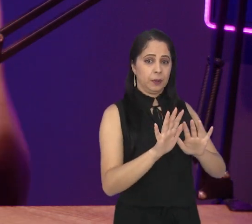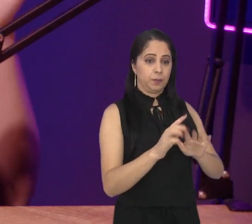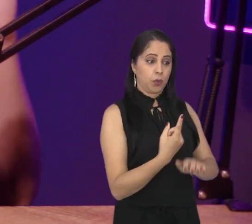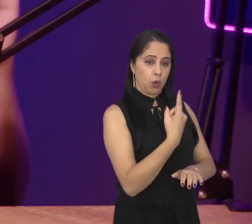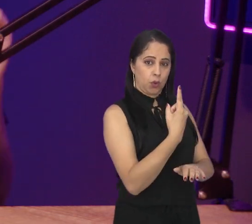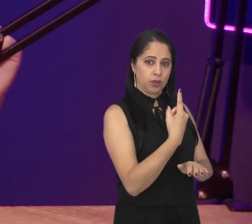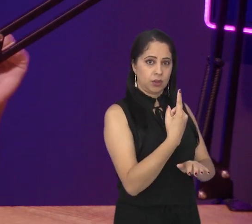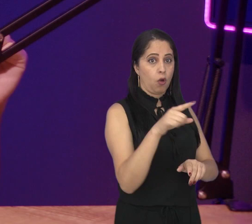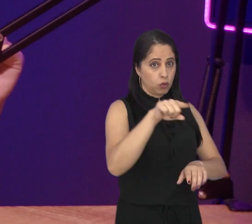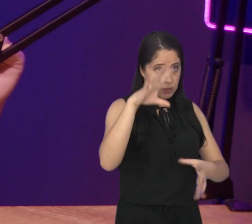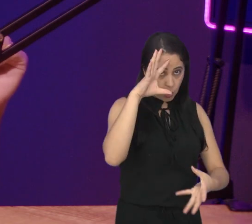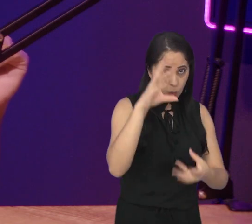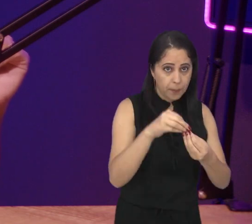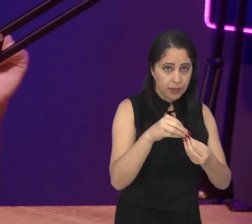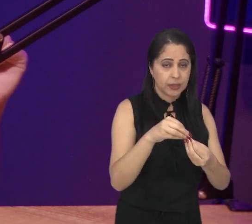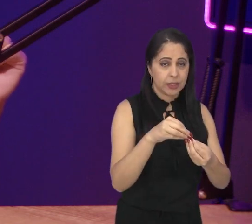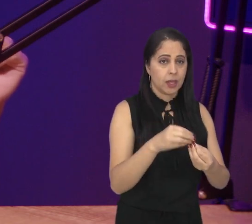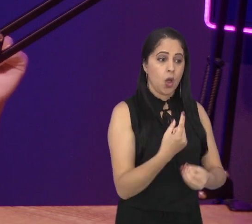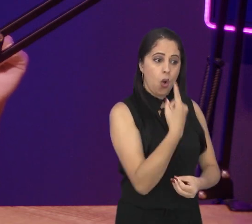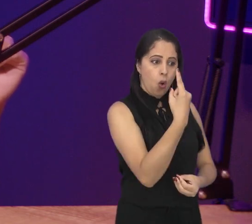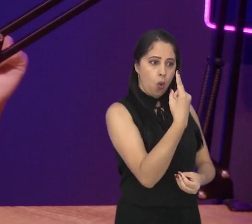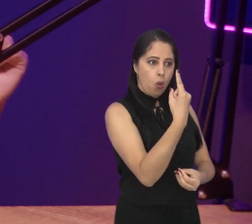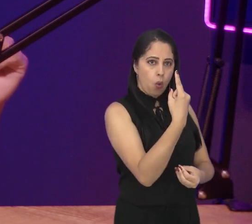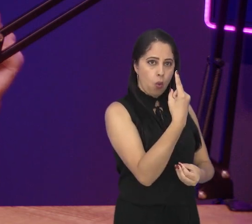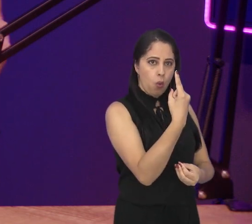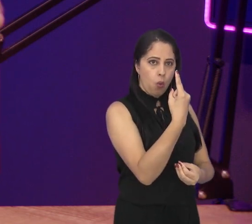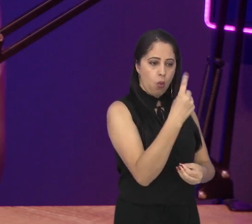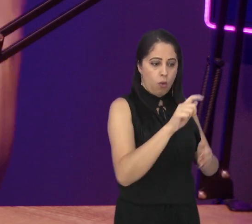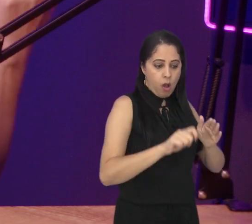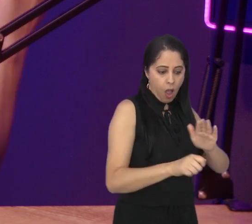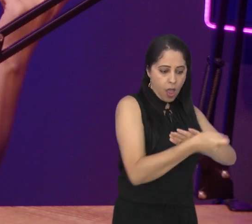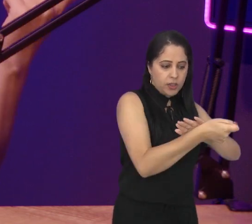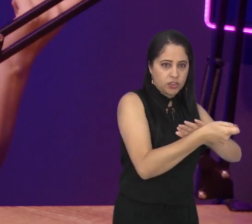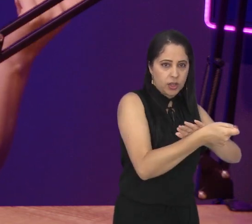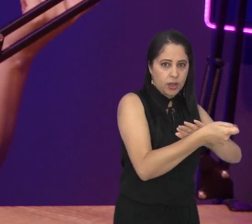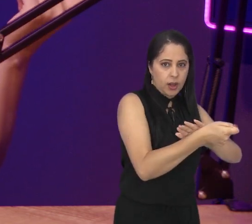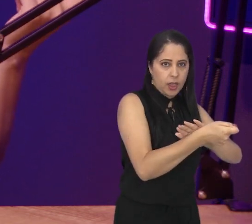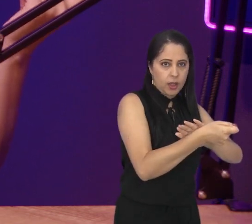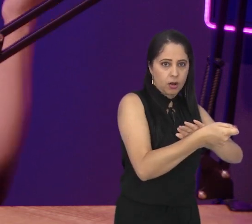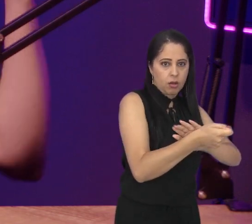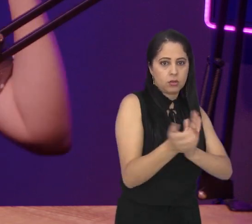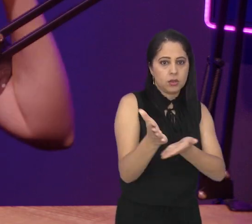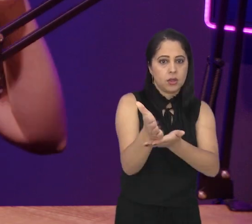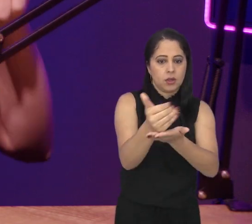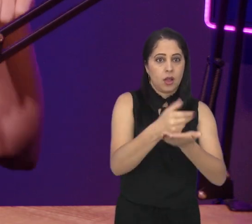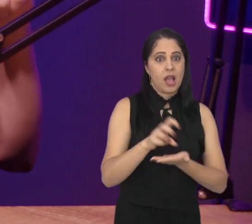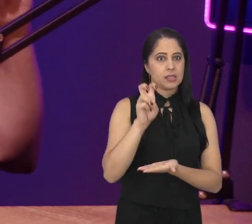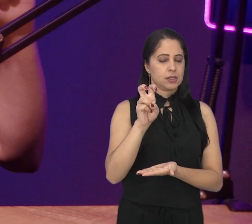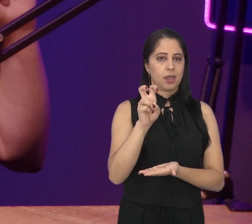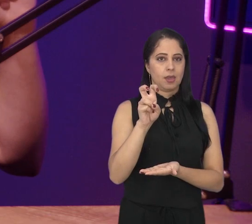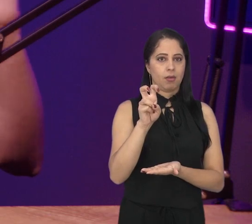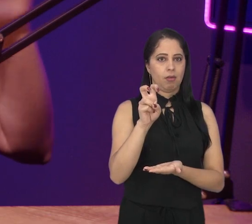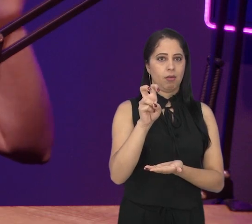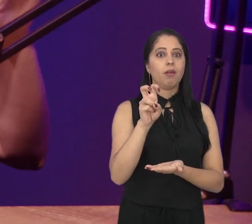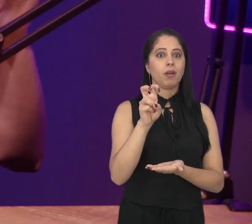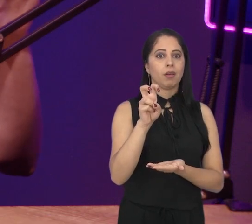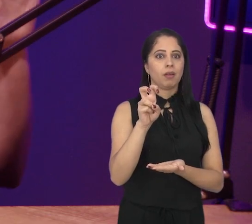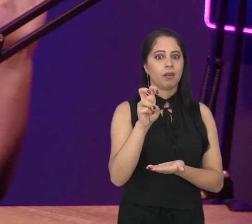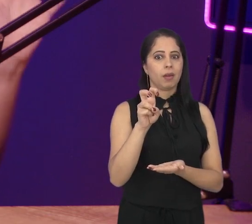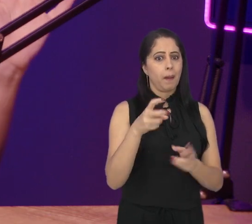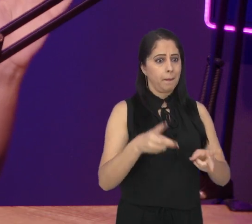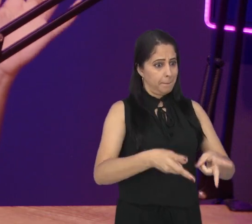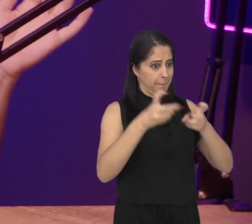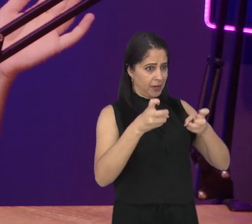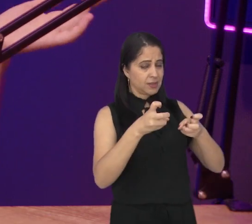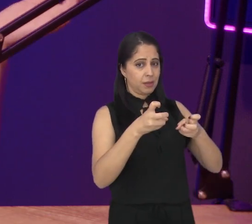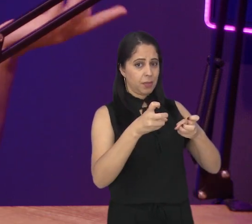aí, só para o pessoal de casa entender, para cada €1 investido, foi retornado para o governo sul-coreano 5.